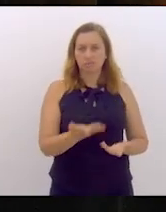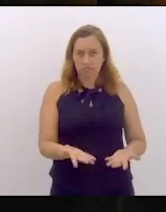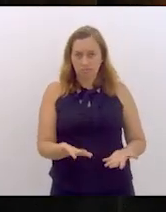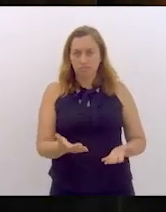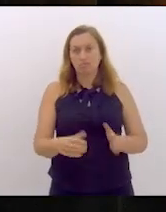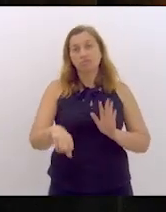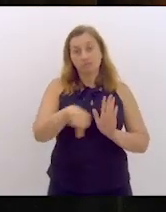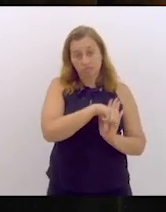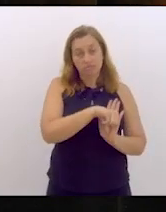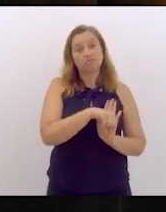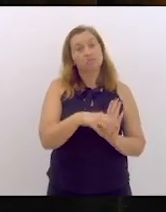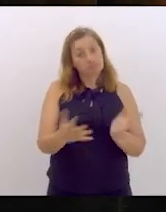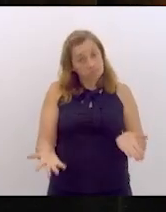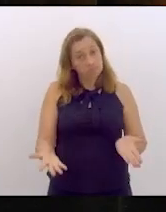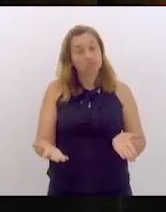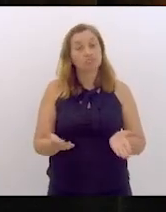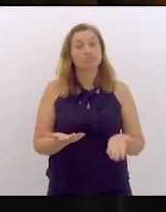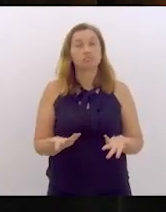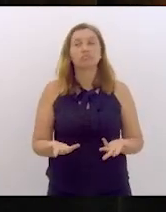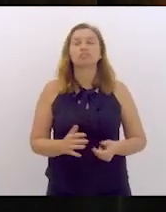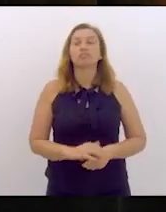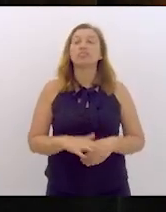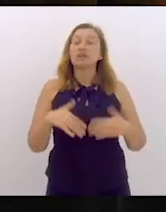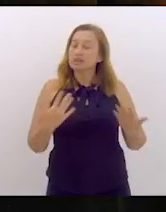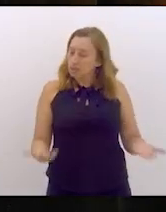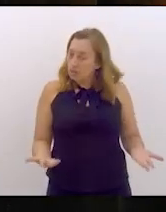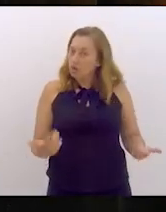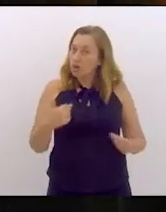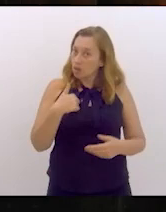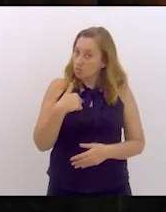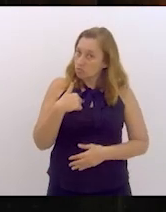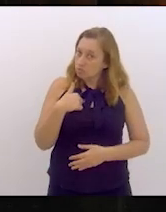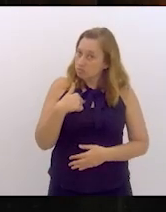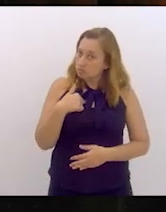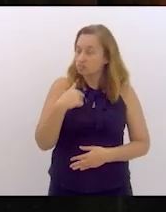organizado bom então eu confesso